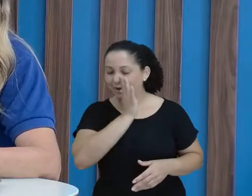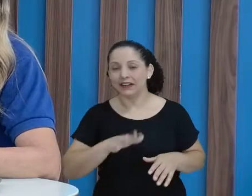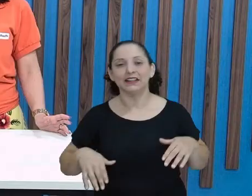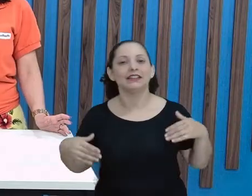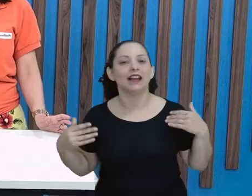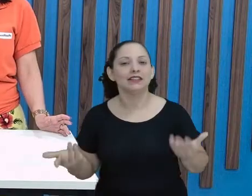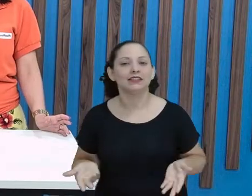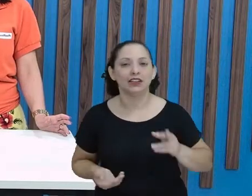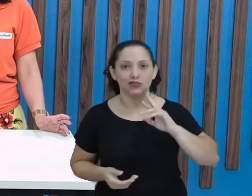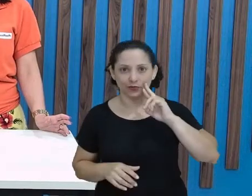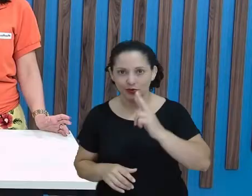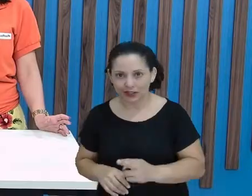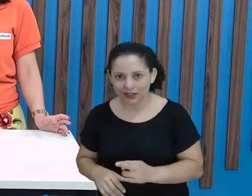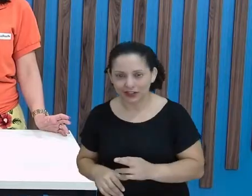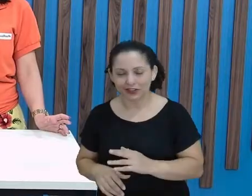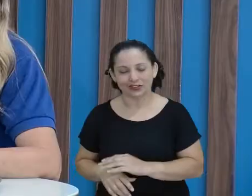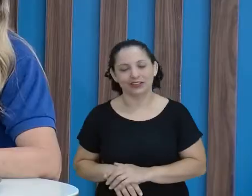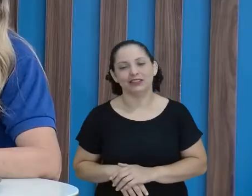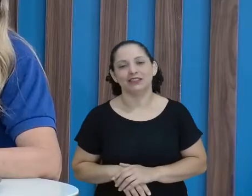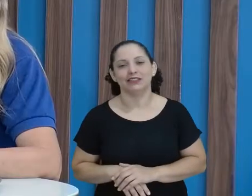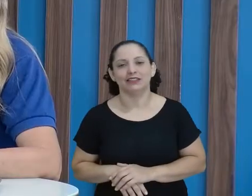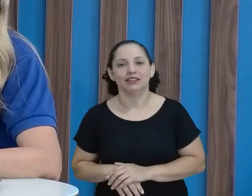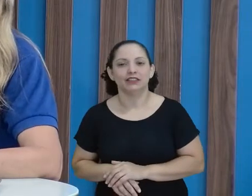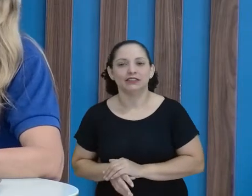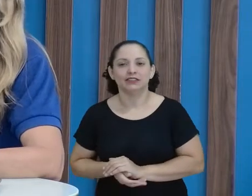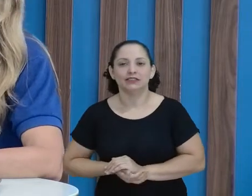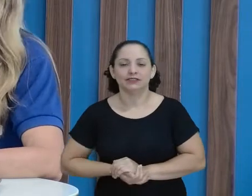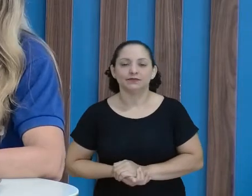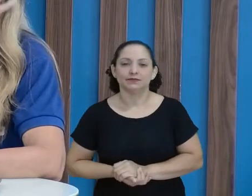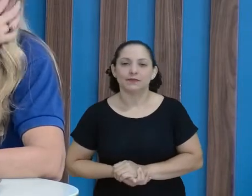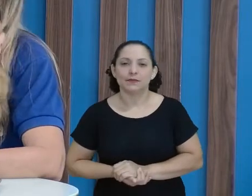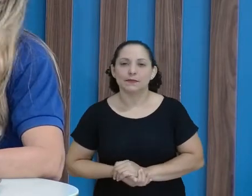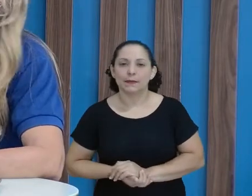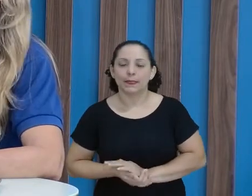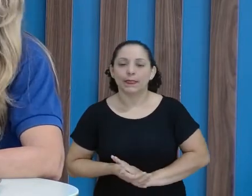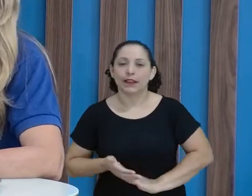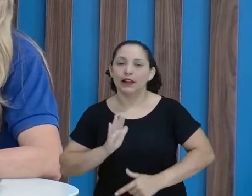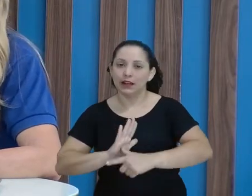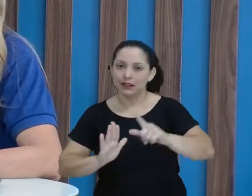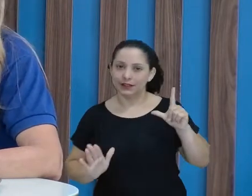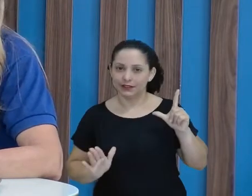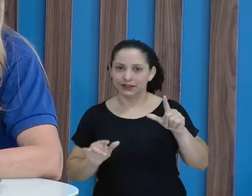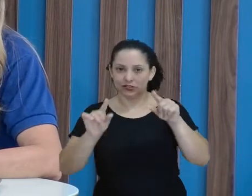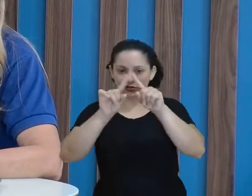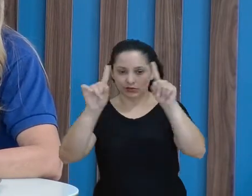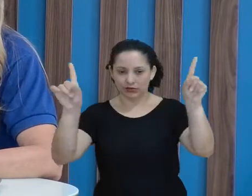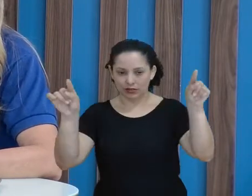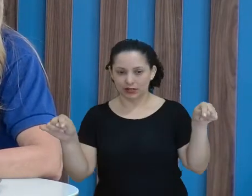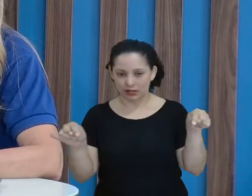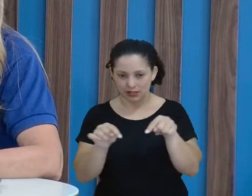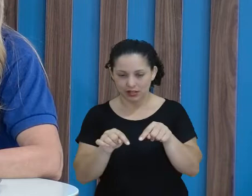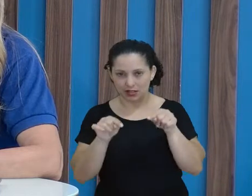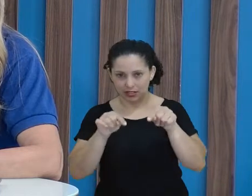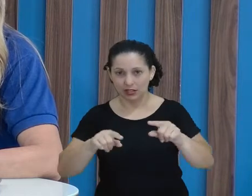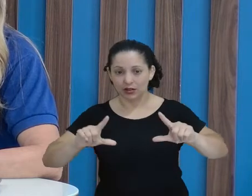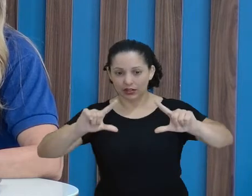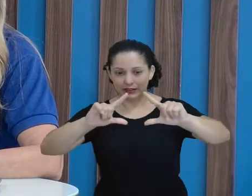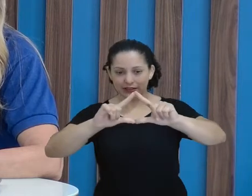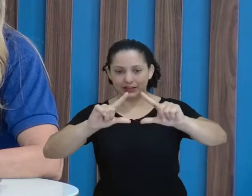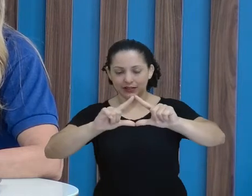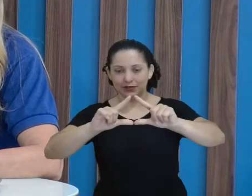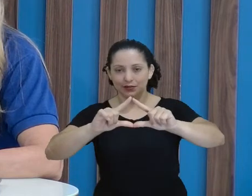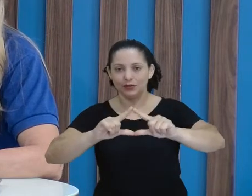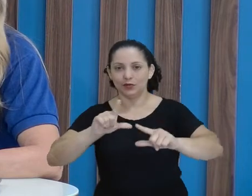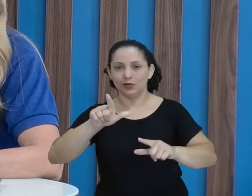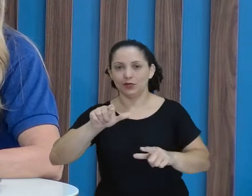será que eles responderam, professora Casey? Antes de você colocar ali o triângulo, o Lucas disse que